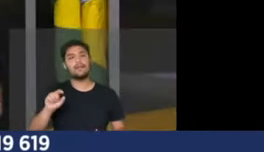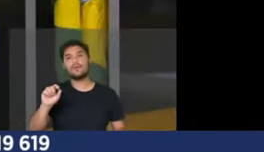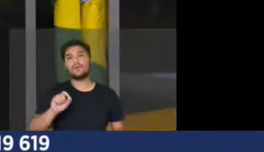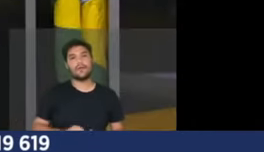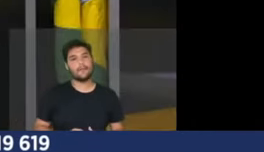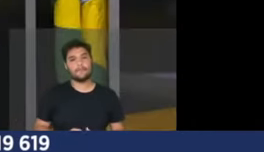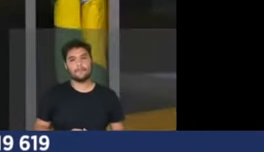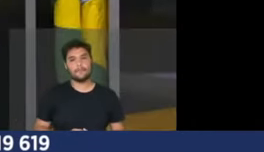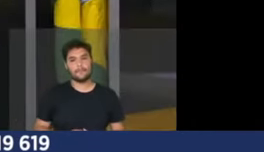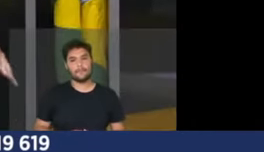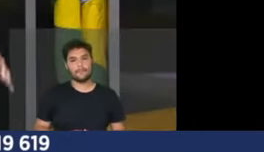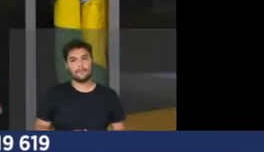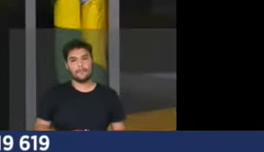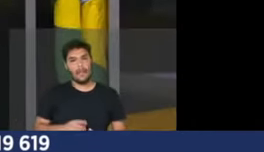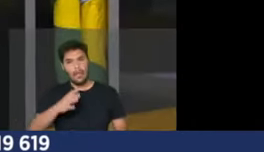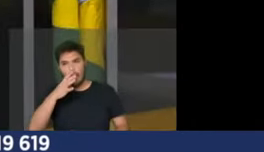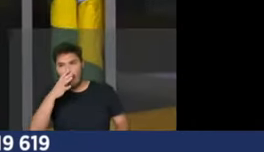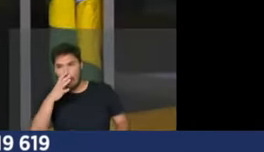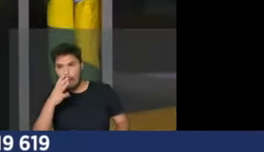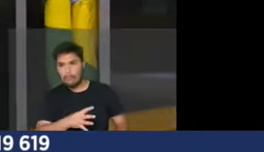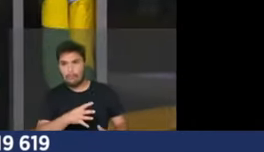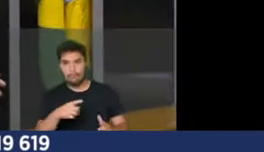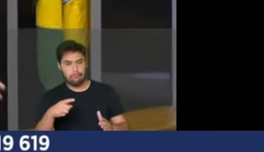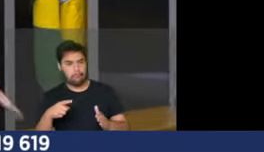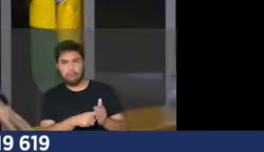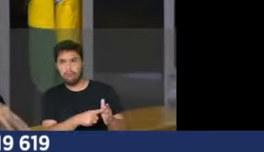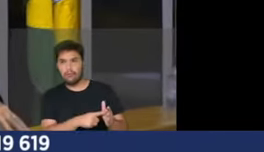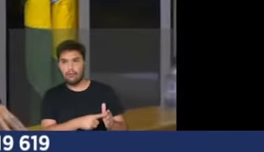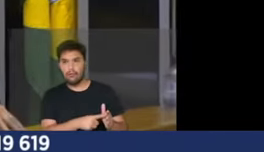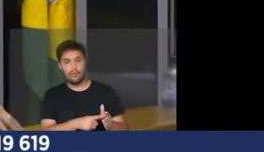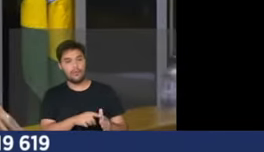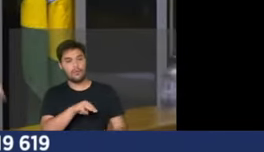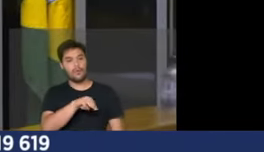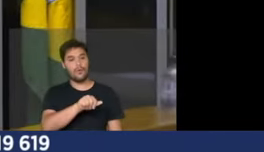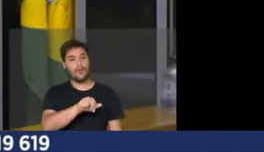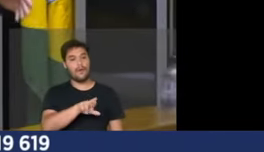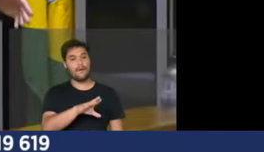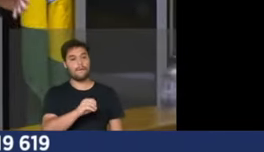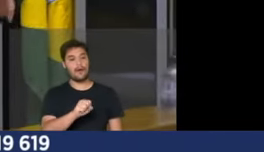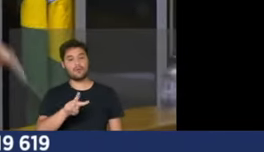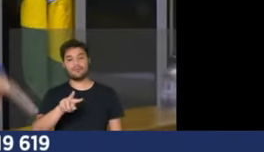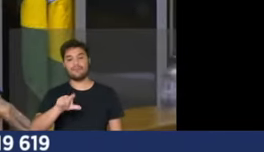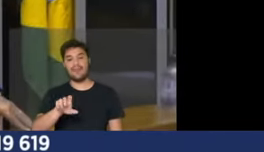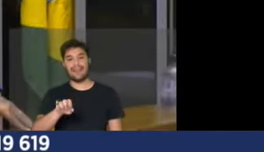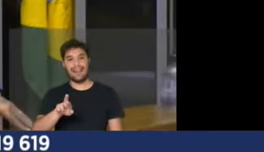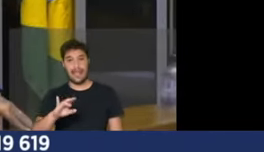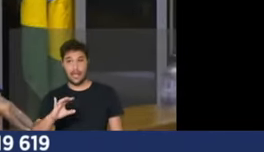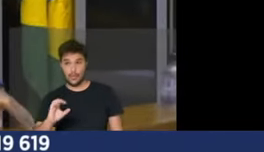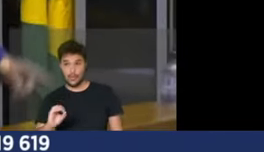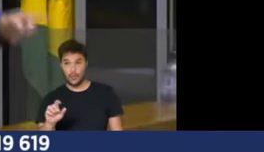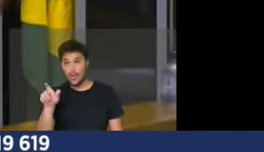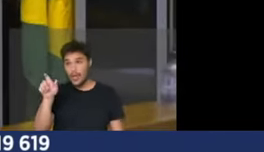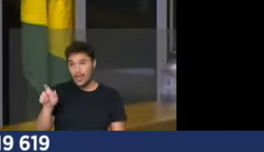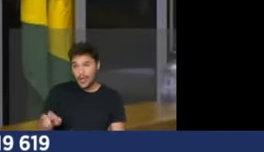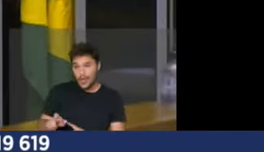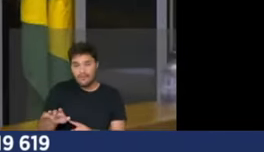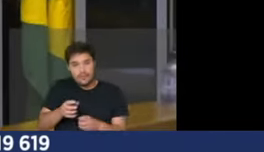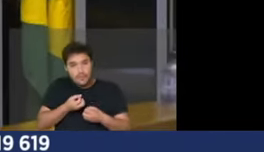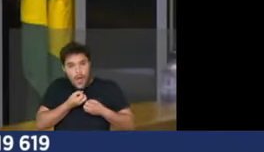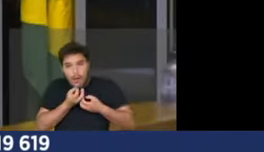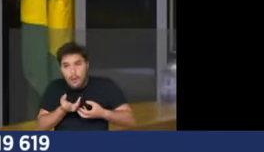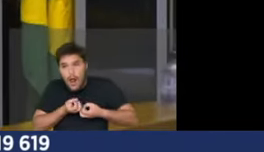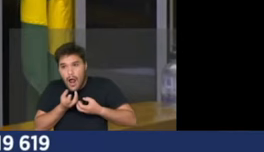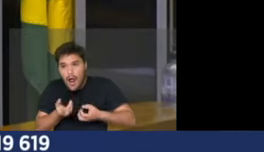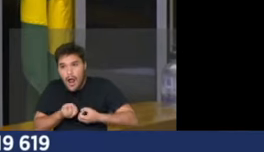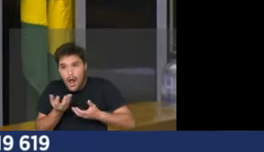dessa denúncia bombástica do Marcos Valério, em que fez uma delação, em que estavam agora